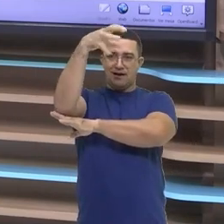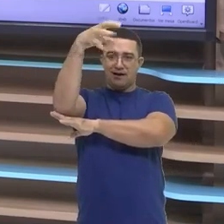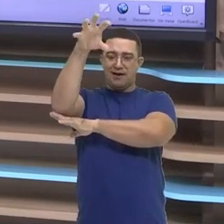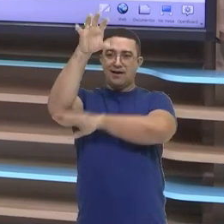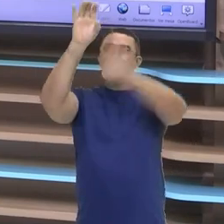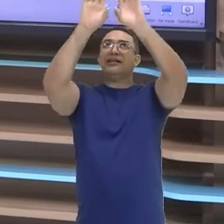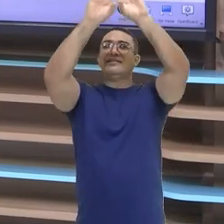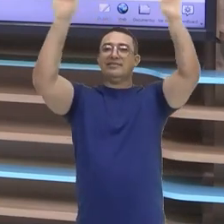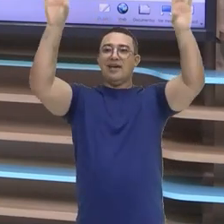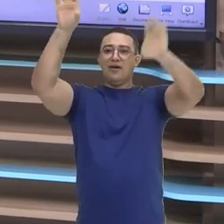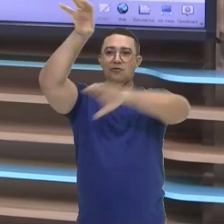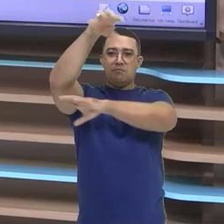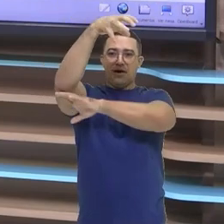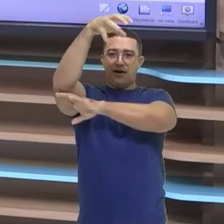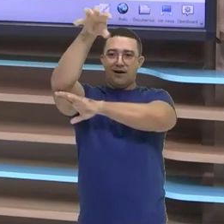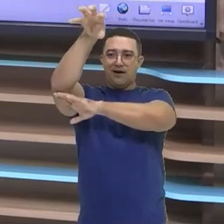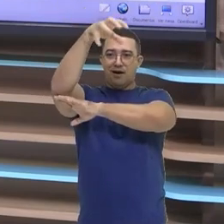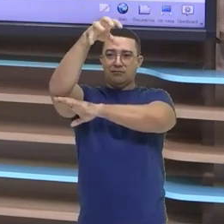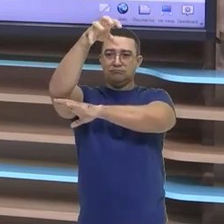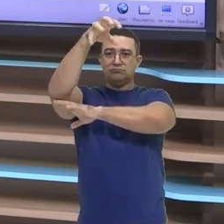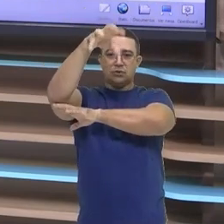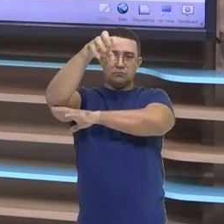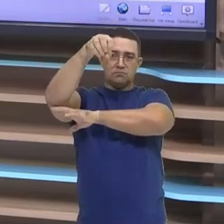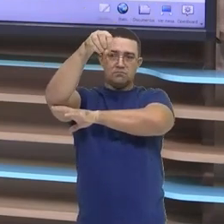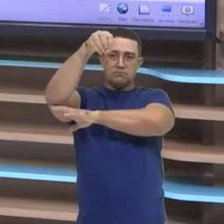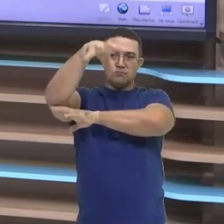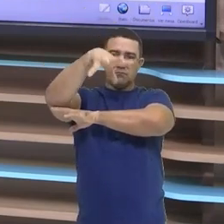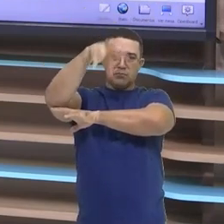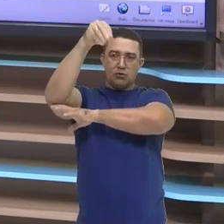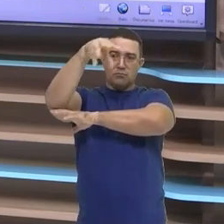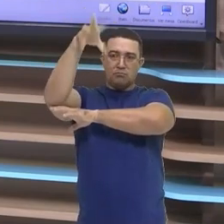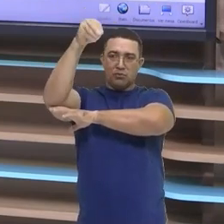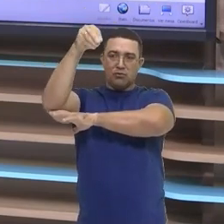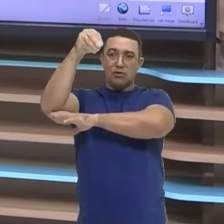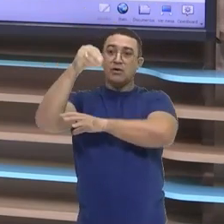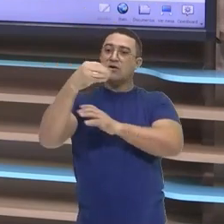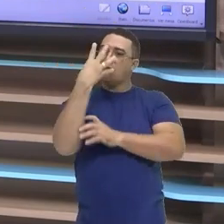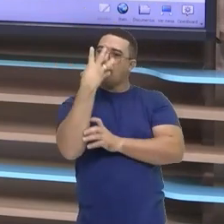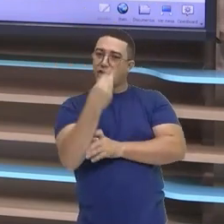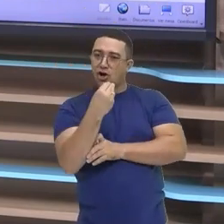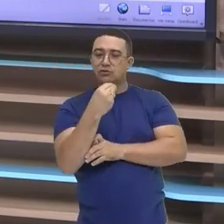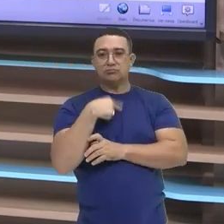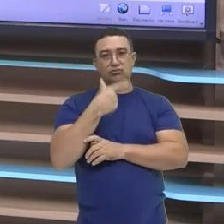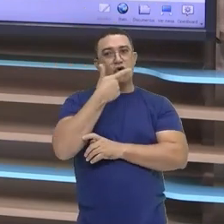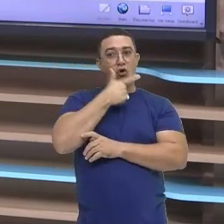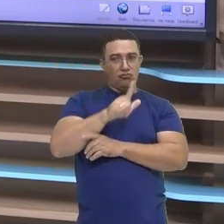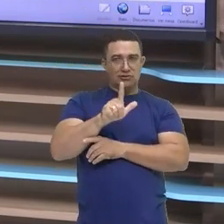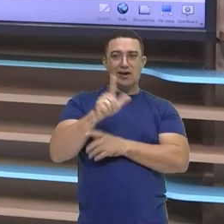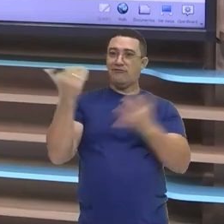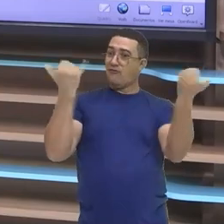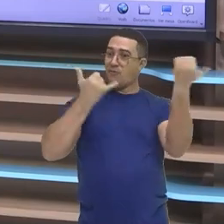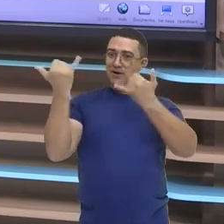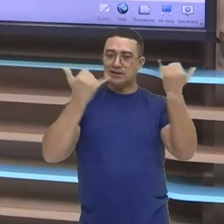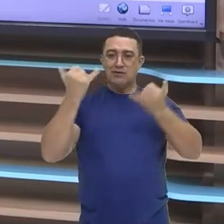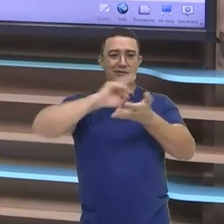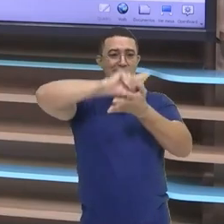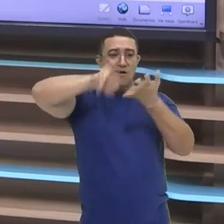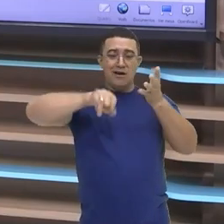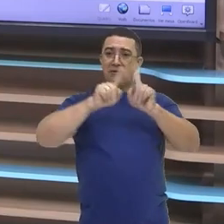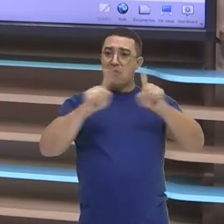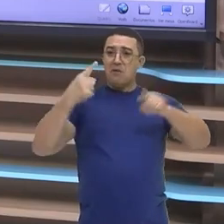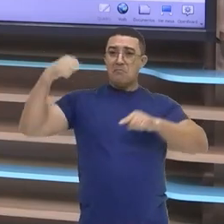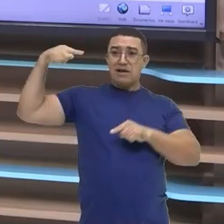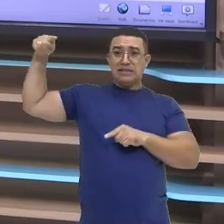obter diversas informações a partir das imagens de satélite, né? Mas se a gente for pensar aí lá no período